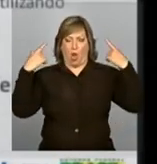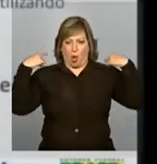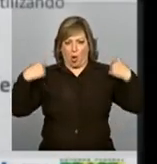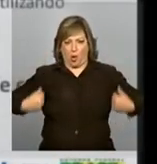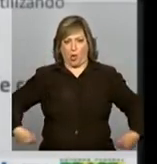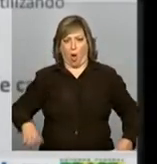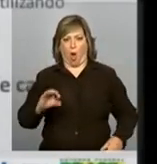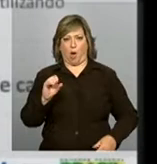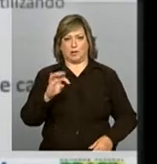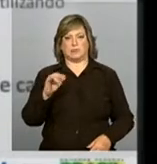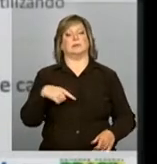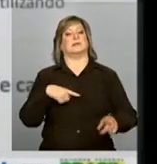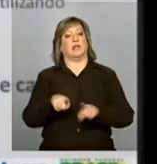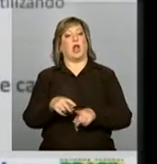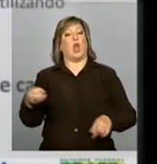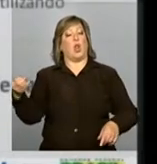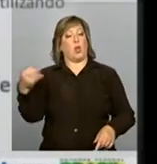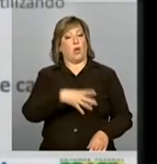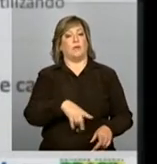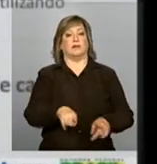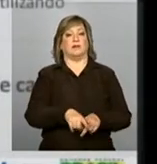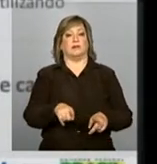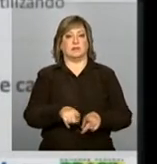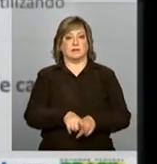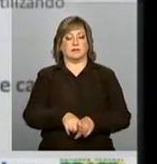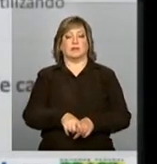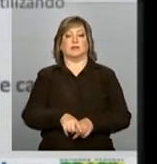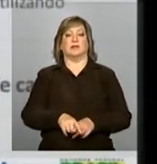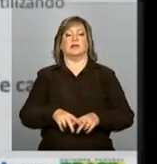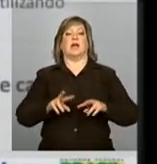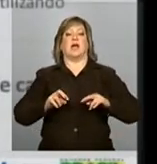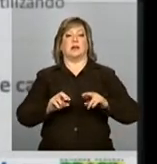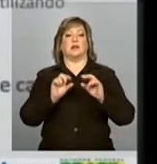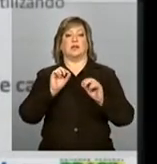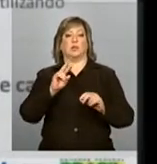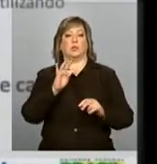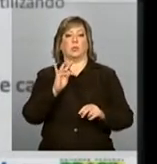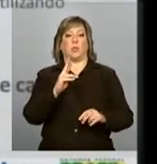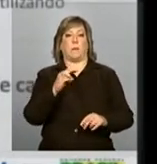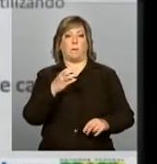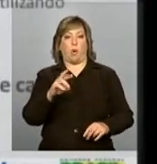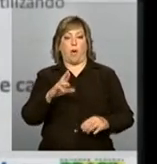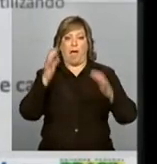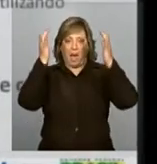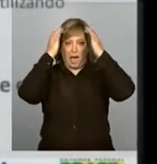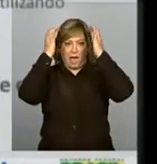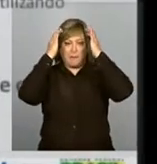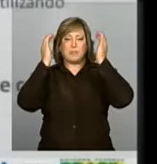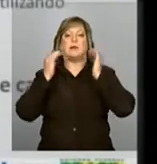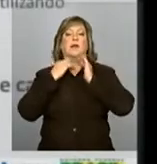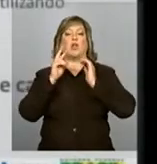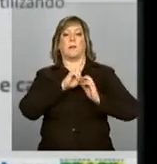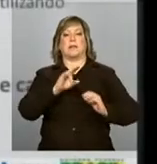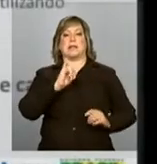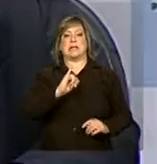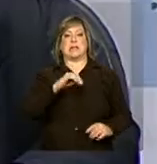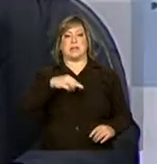nova técnica de radioterapia para tumores de cabeça e pescoço, chamada IMRT,